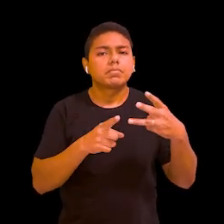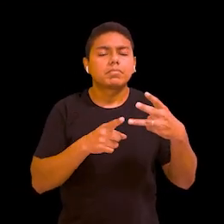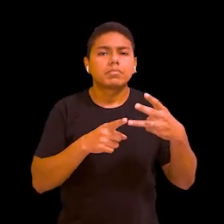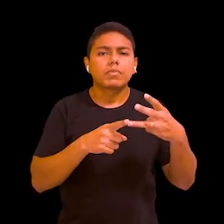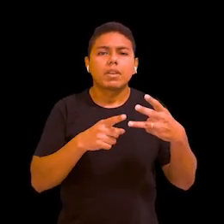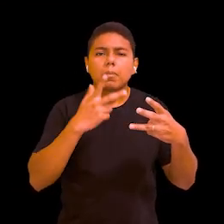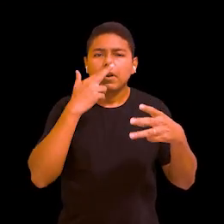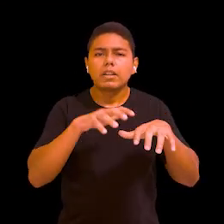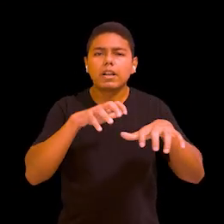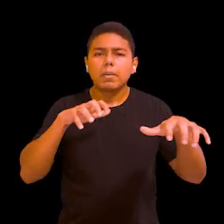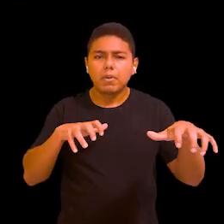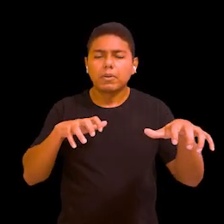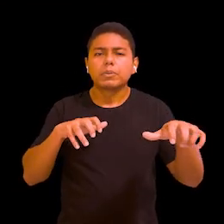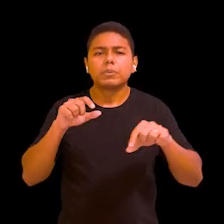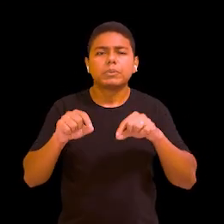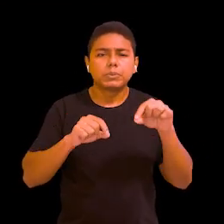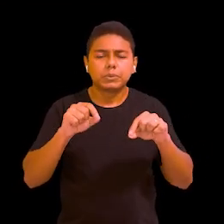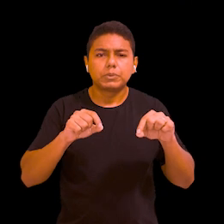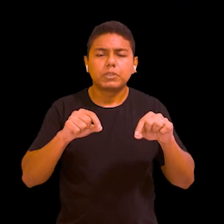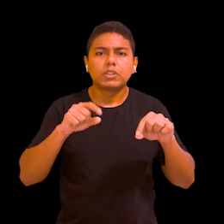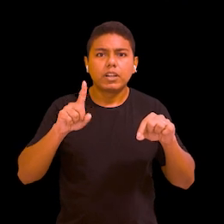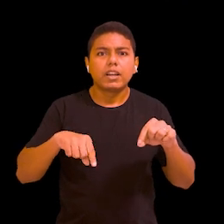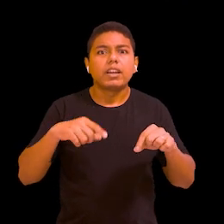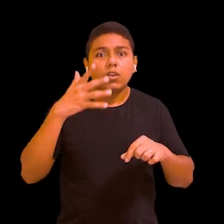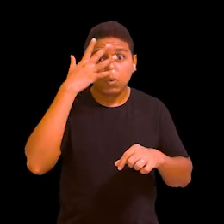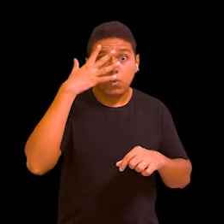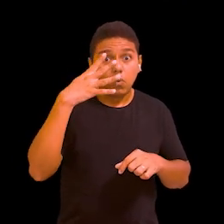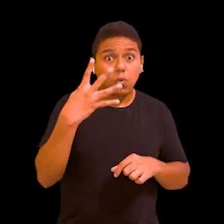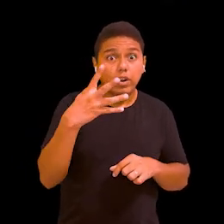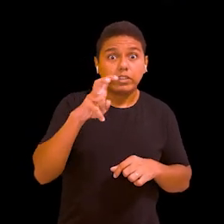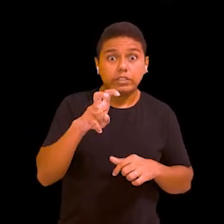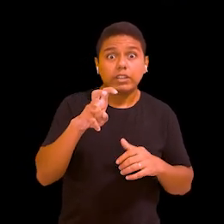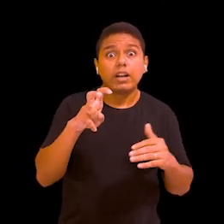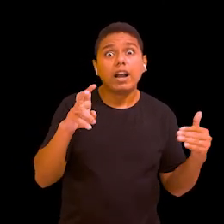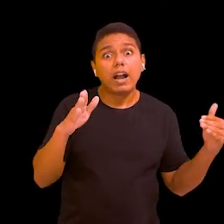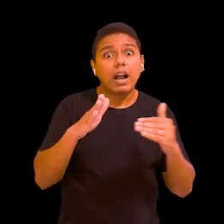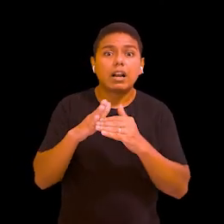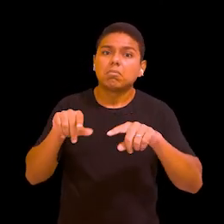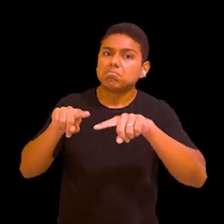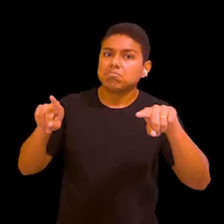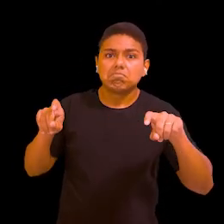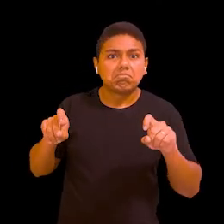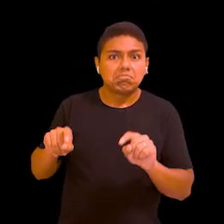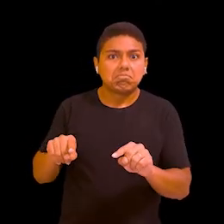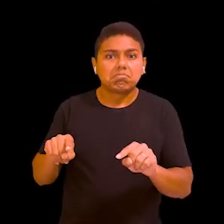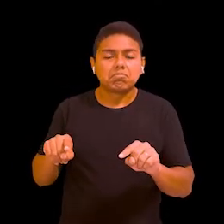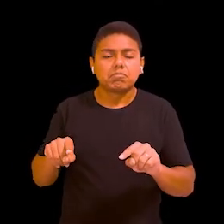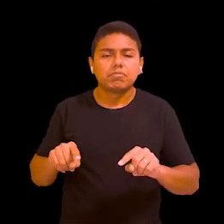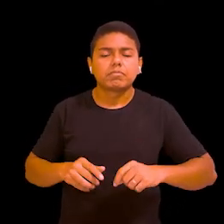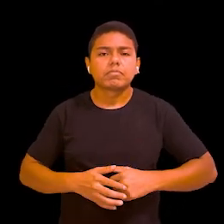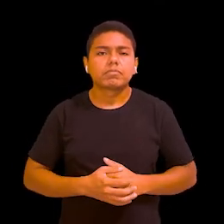e puerpério remoto, que vai após o 45º dia pós-parto e tem um